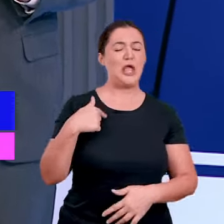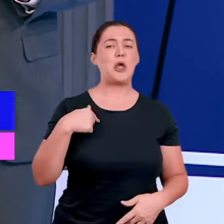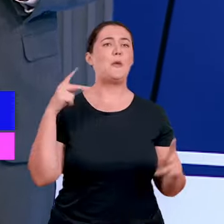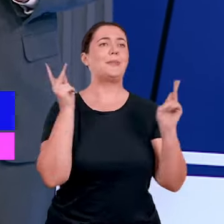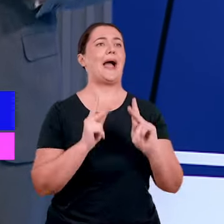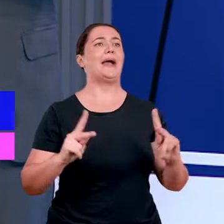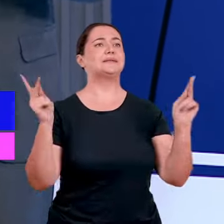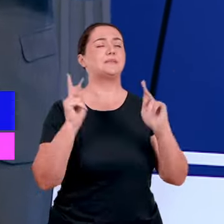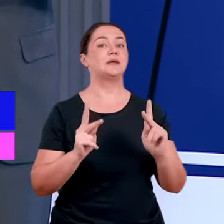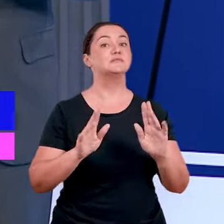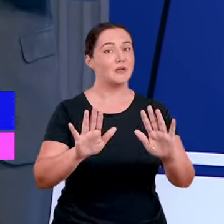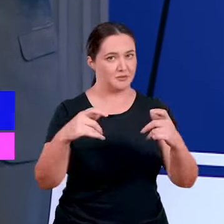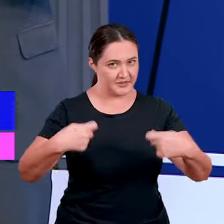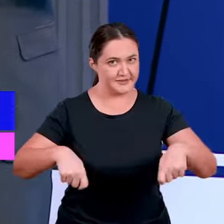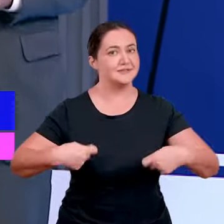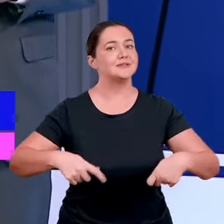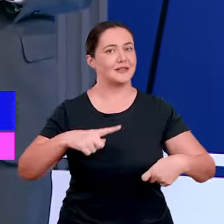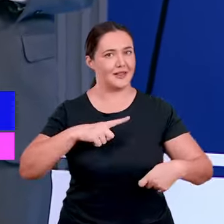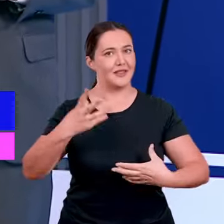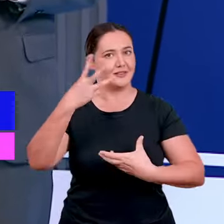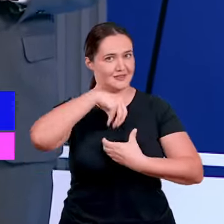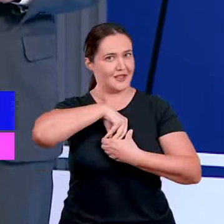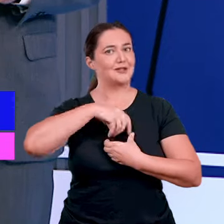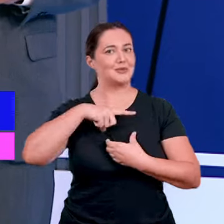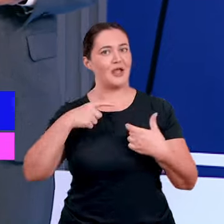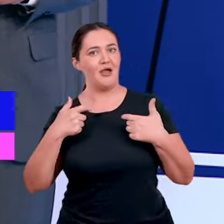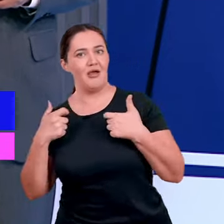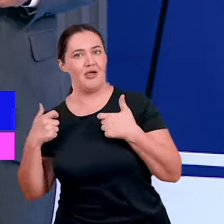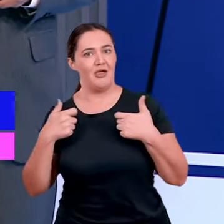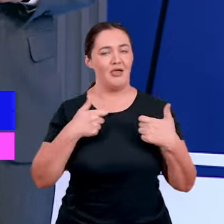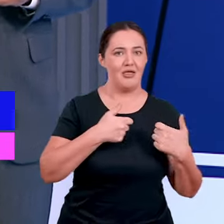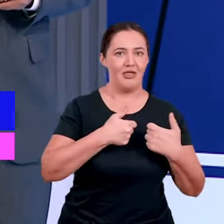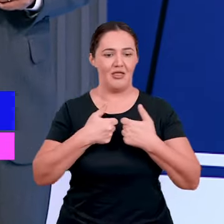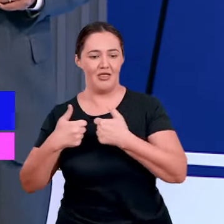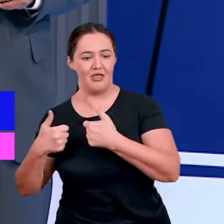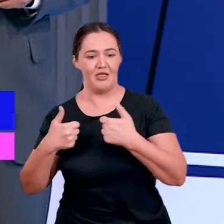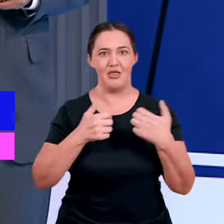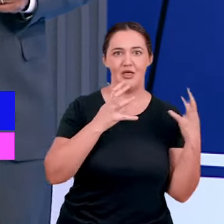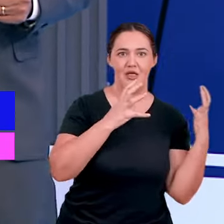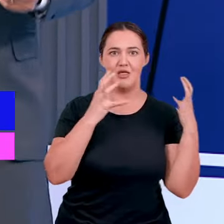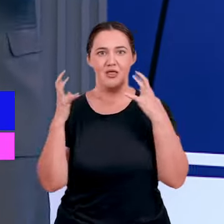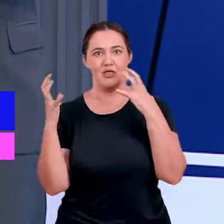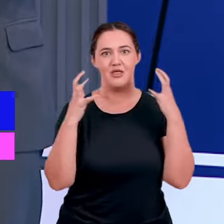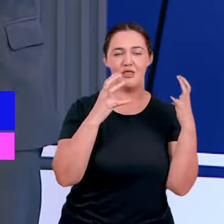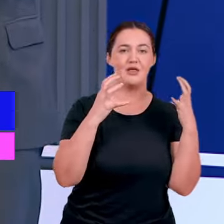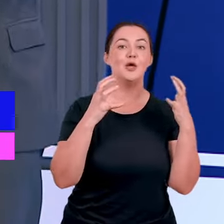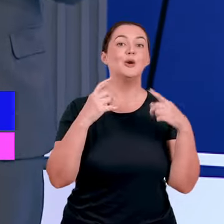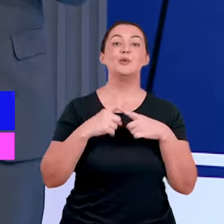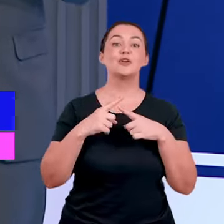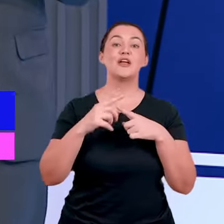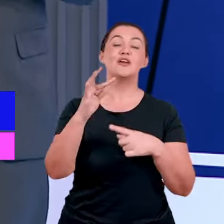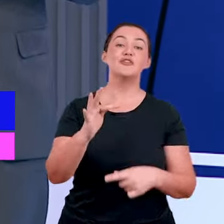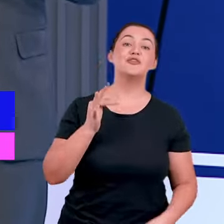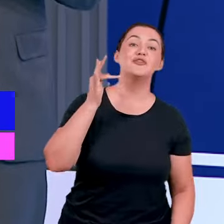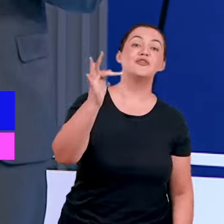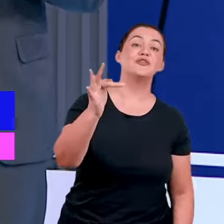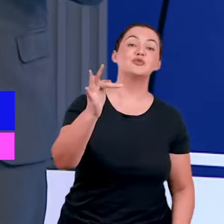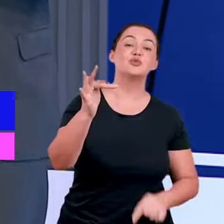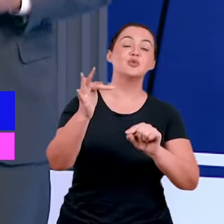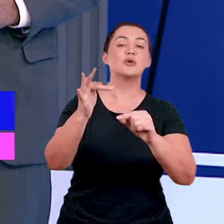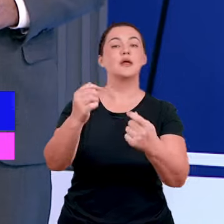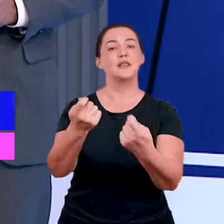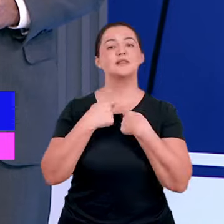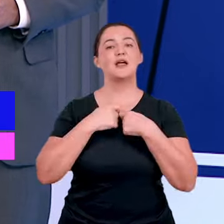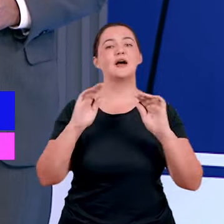combate nenhum na minha vida. Não, mas esse combate você tem que entrar. E esse combate é um bom combate porque o final dele é